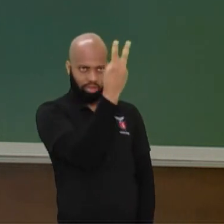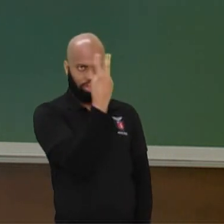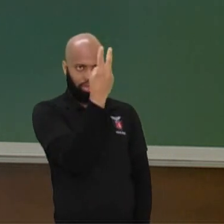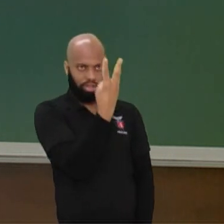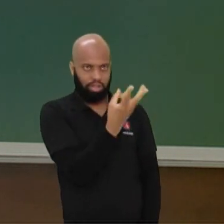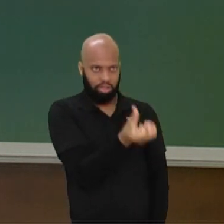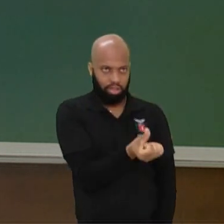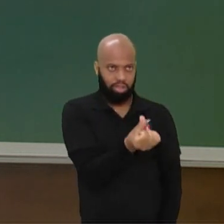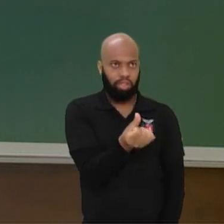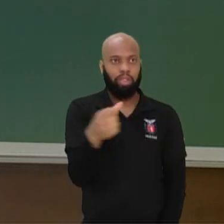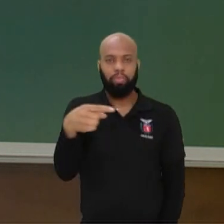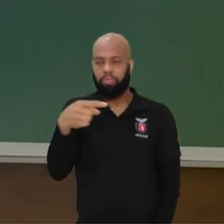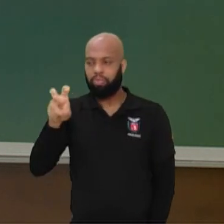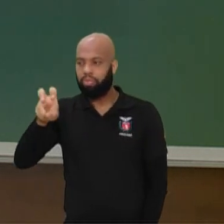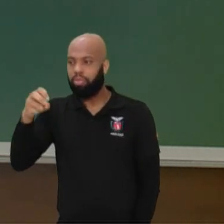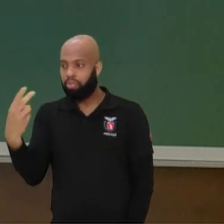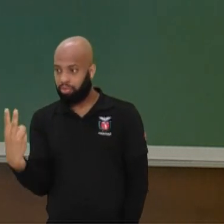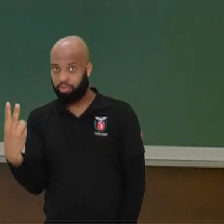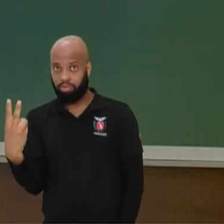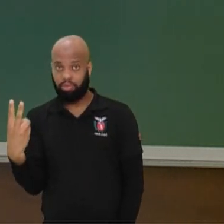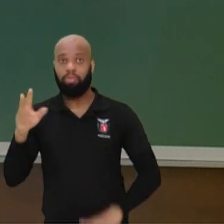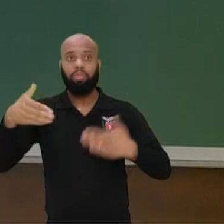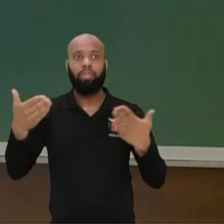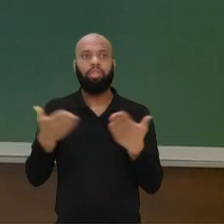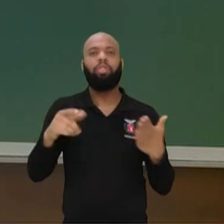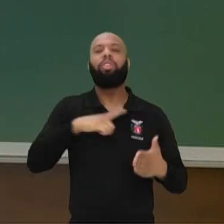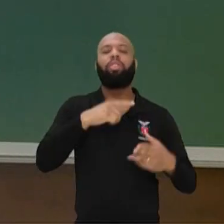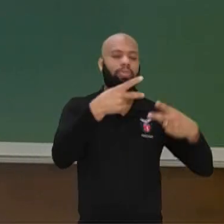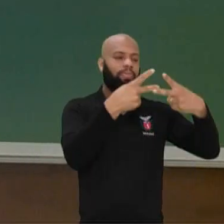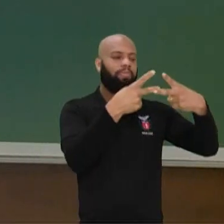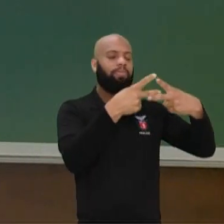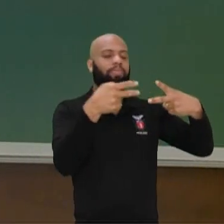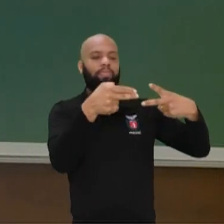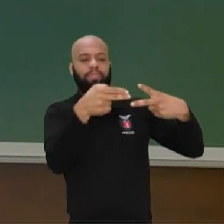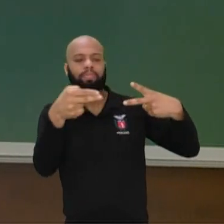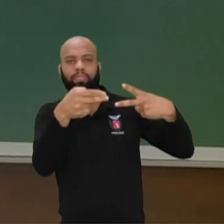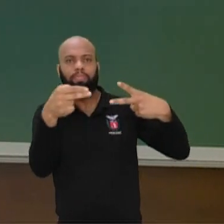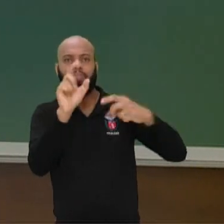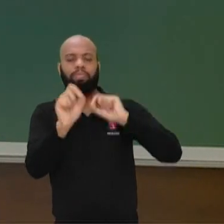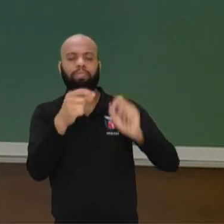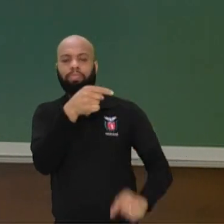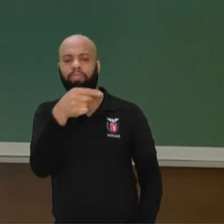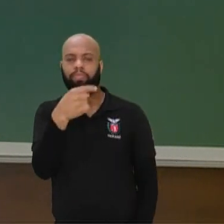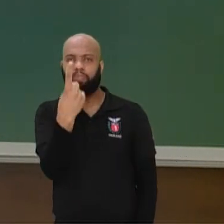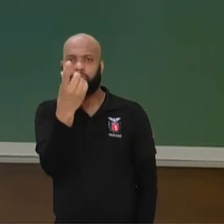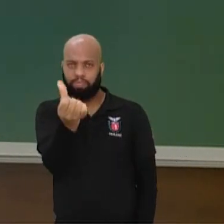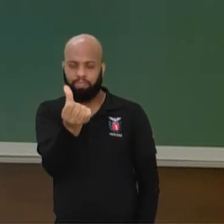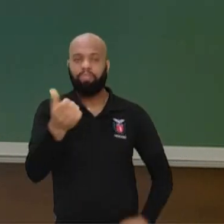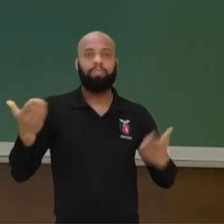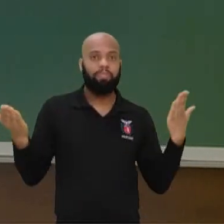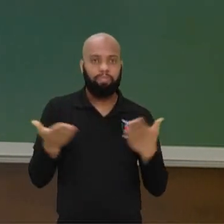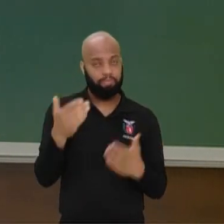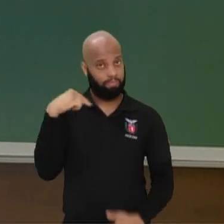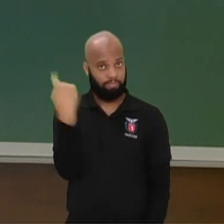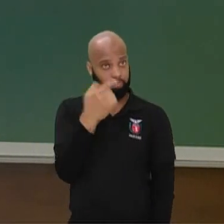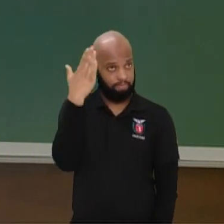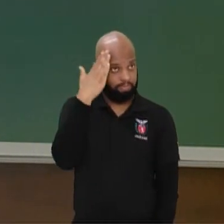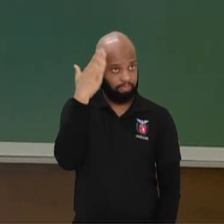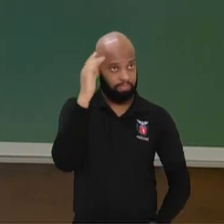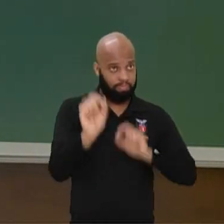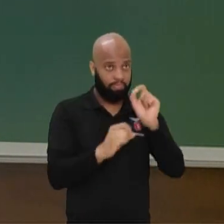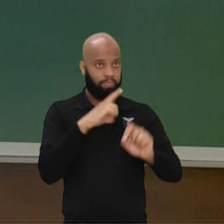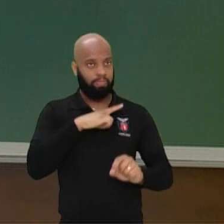52, negativo. Então, o delta deu o delta deu menos 16, que a gente sabe